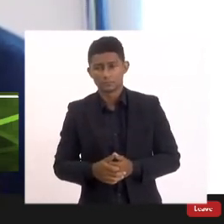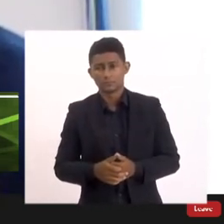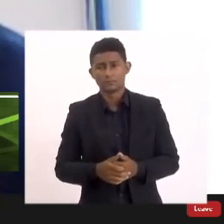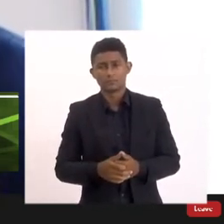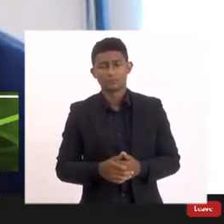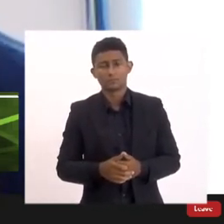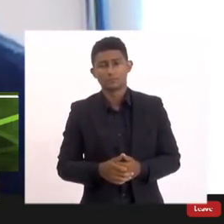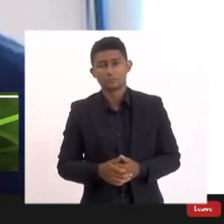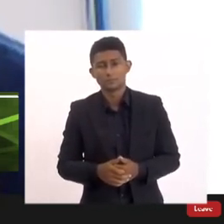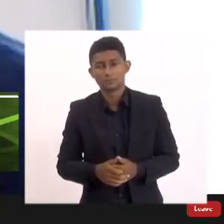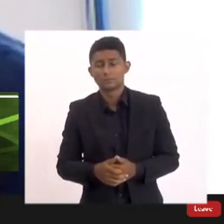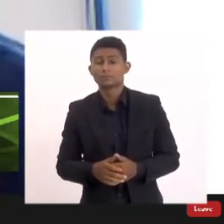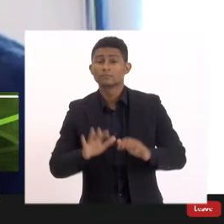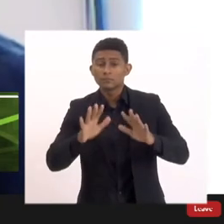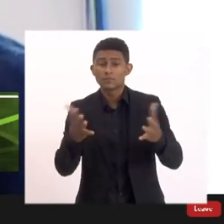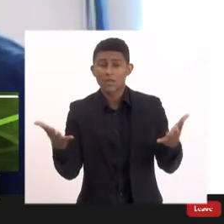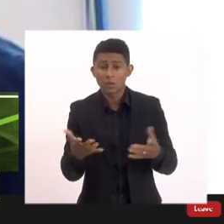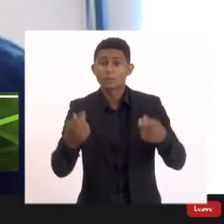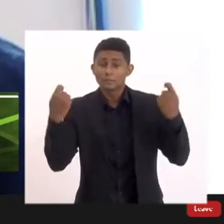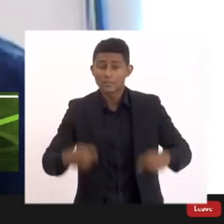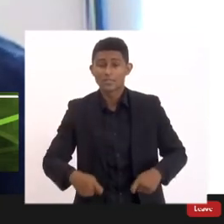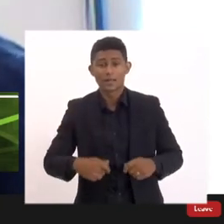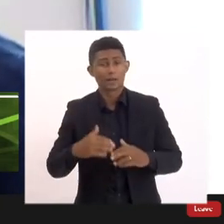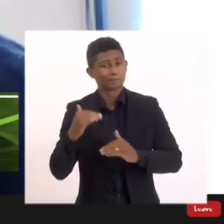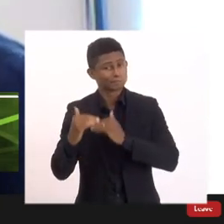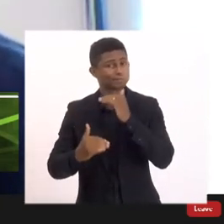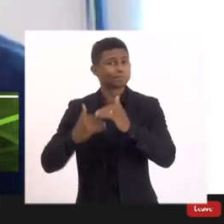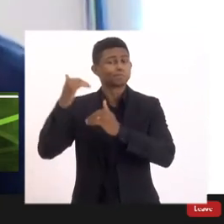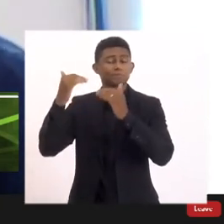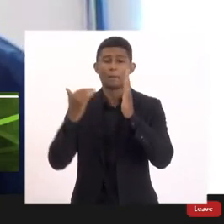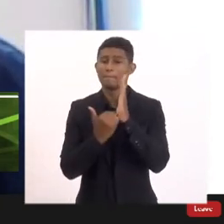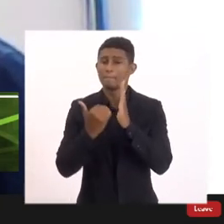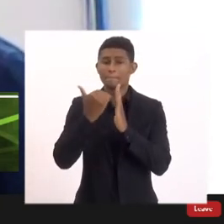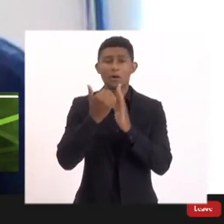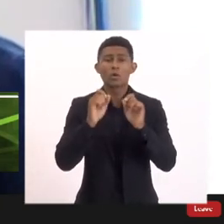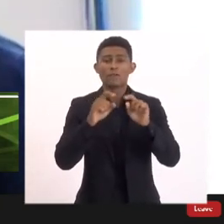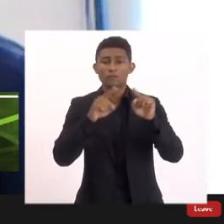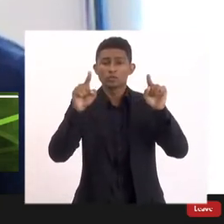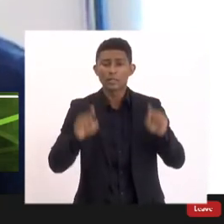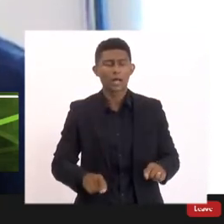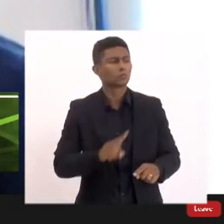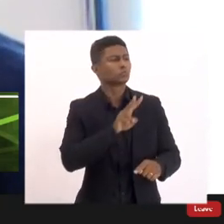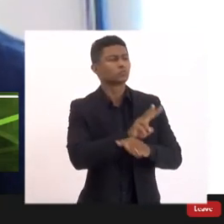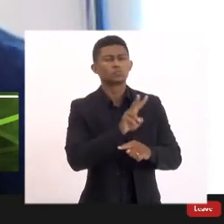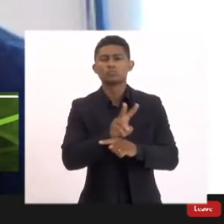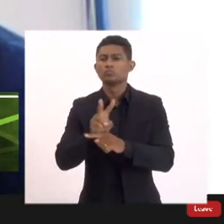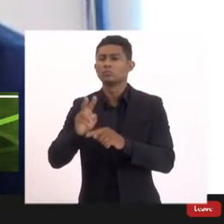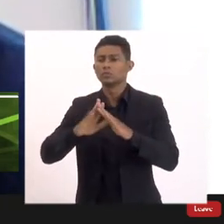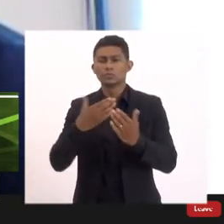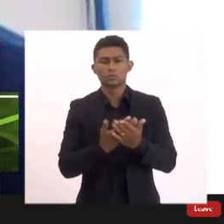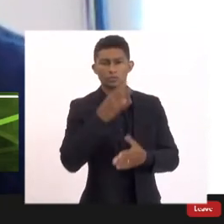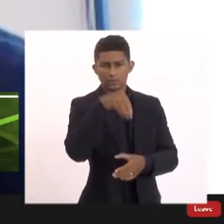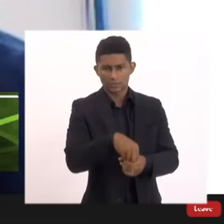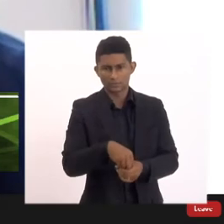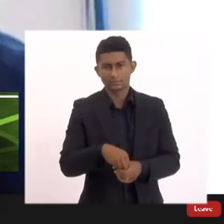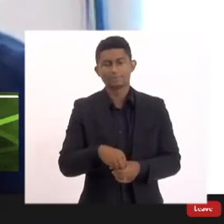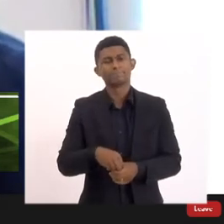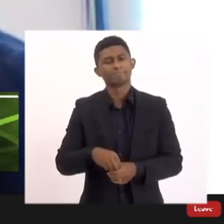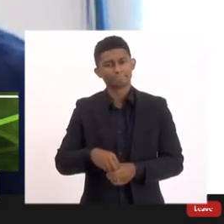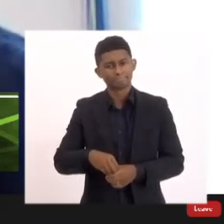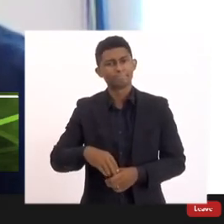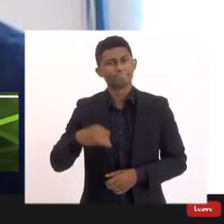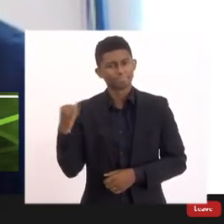etc. E a gente precisa avançar para a questão dos inspetores. E aí é muito importante ver a convocação desses